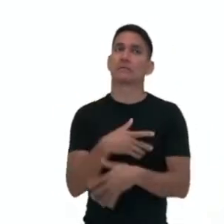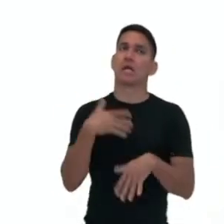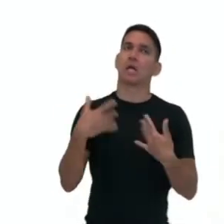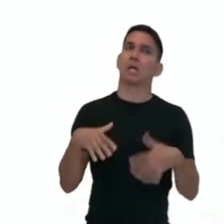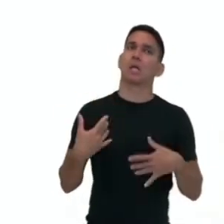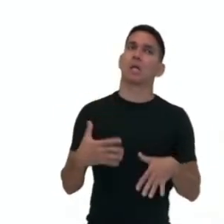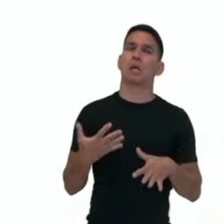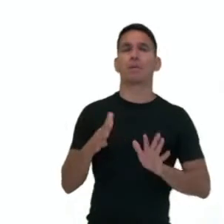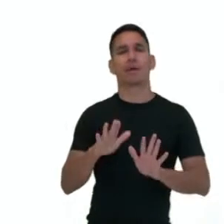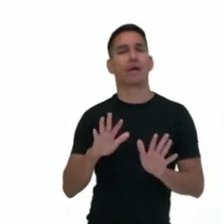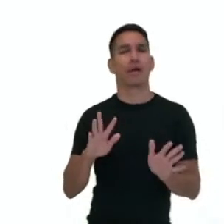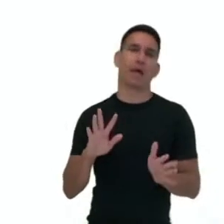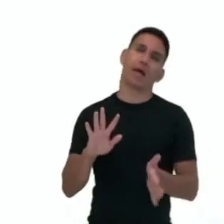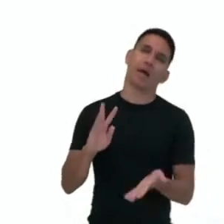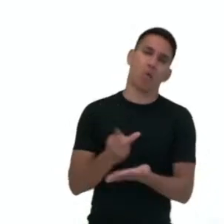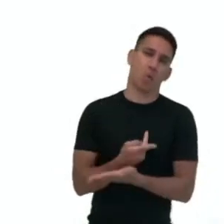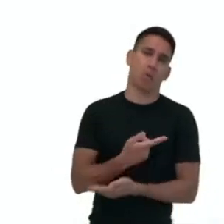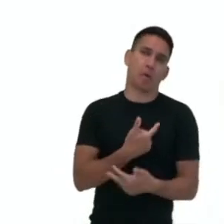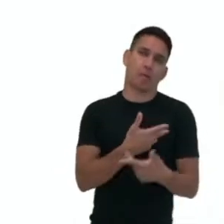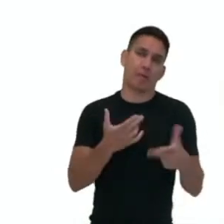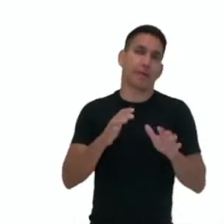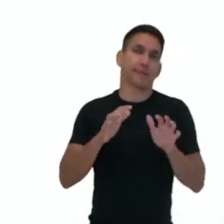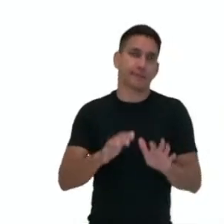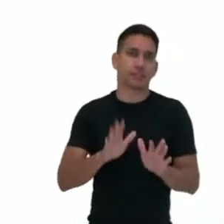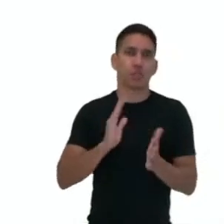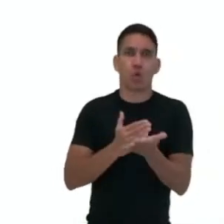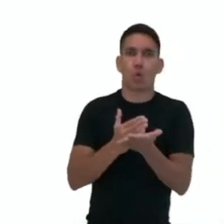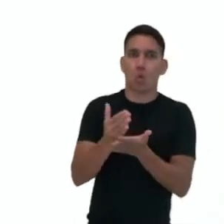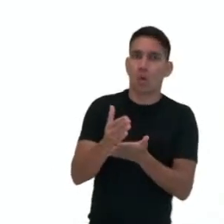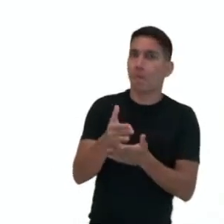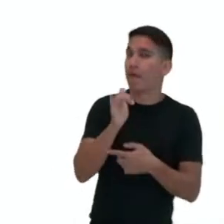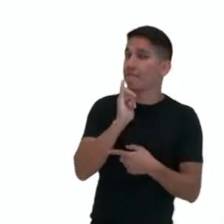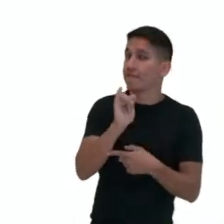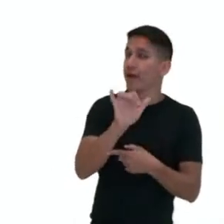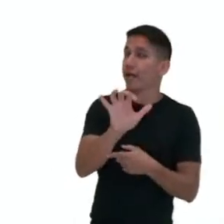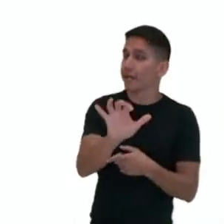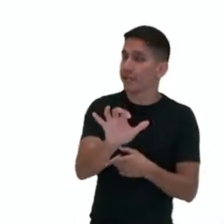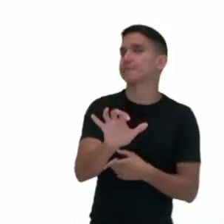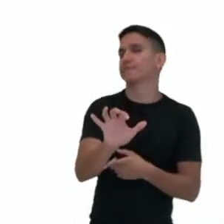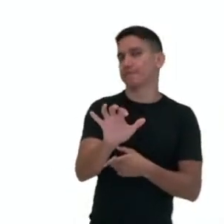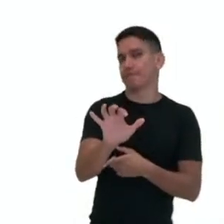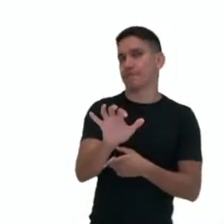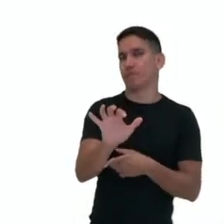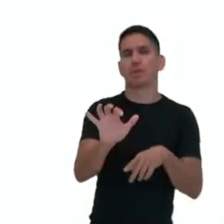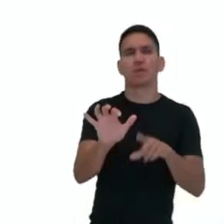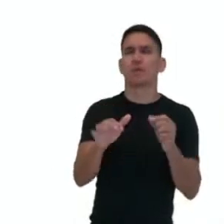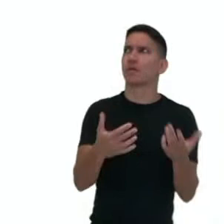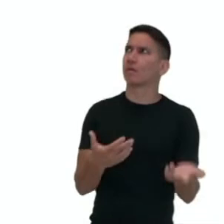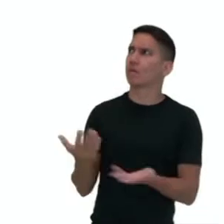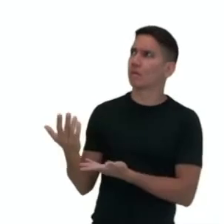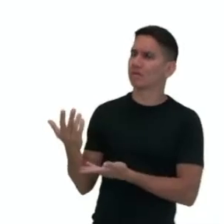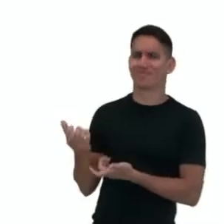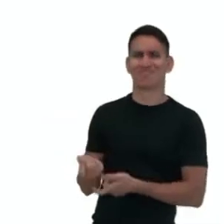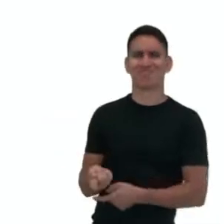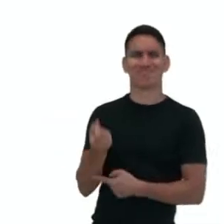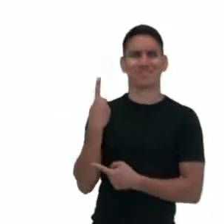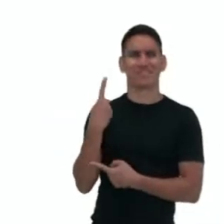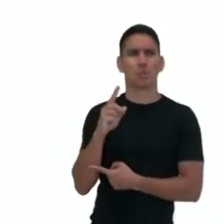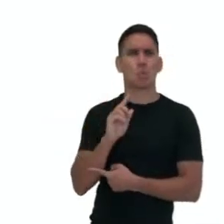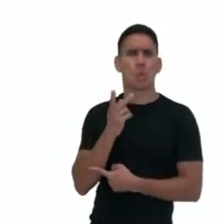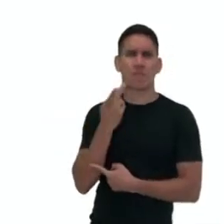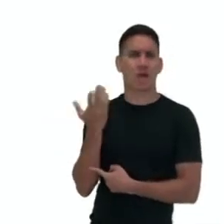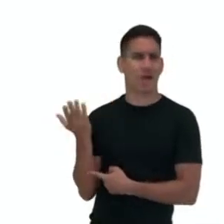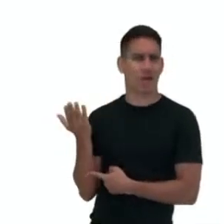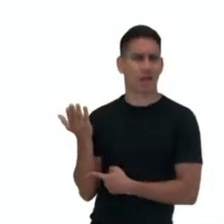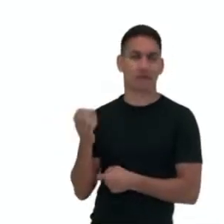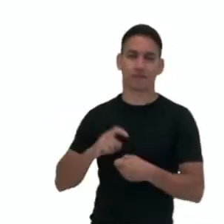foi assim como eu tinha começado a lhes contar. Agora, que fato pitoresco é narrado